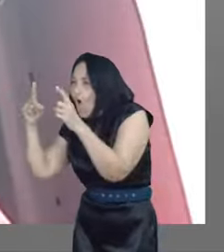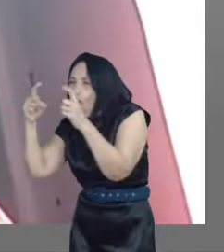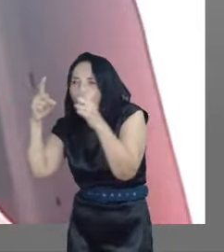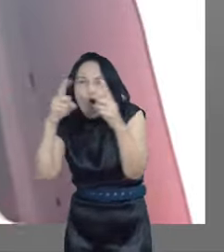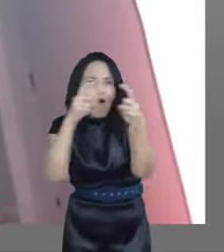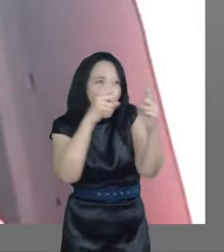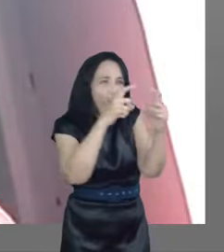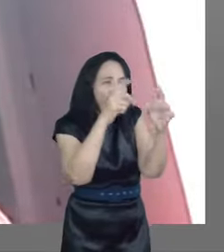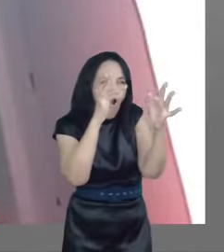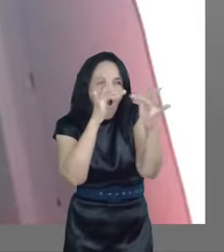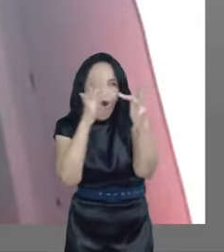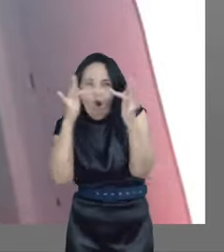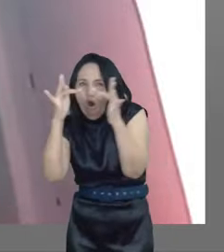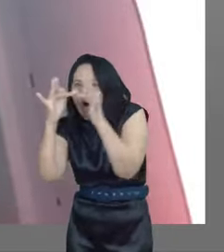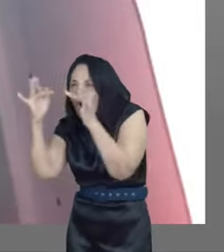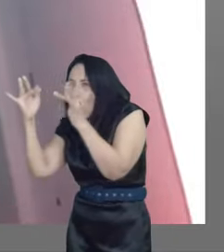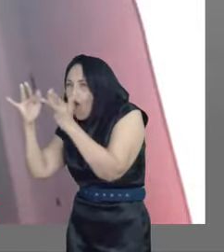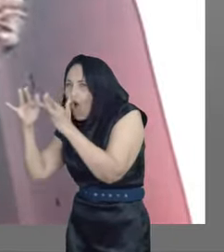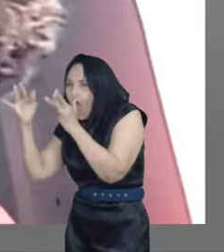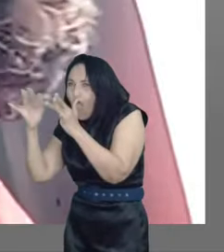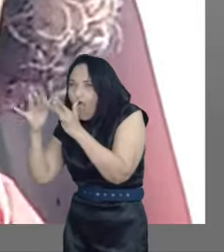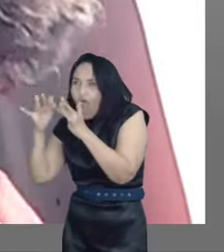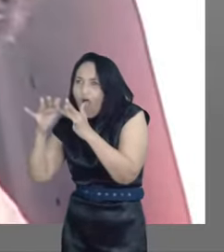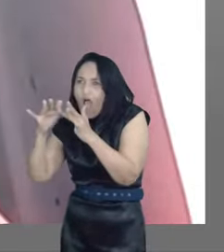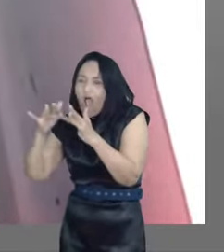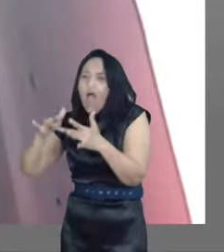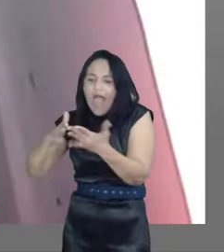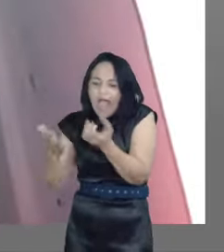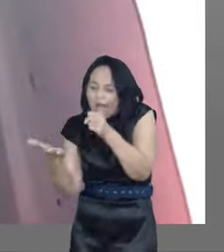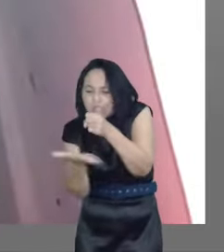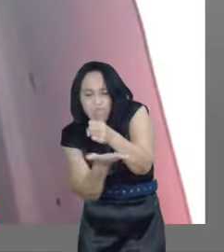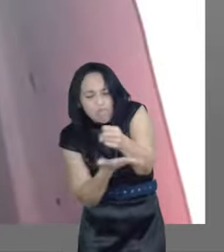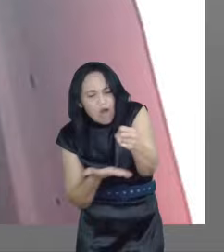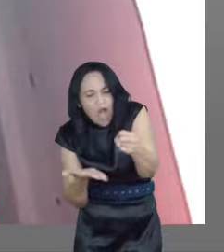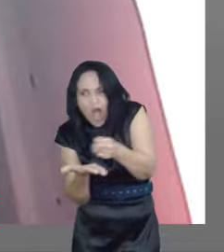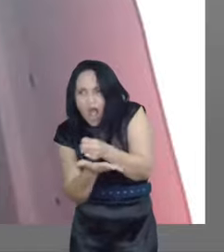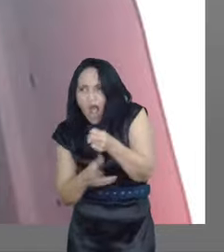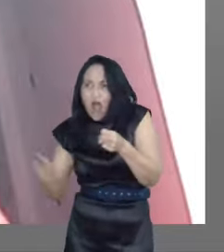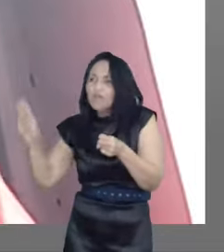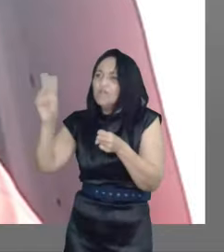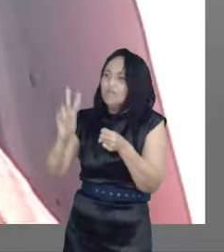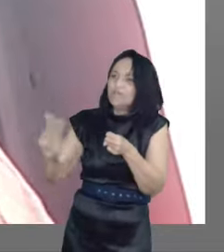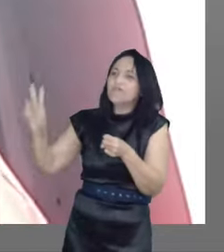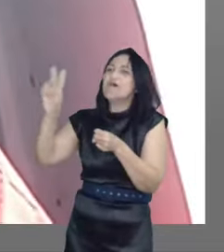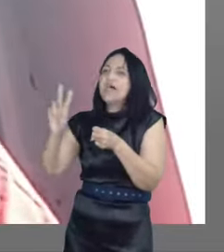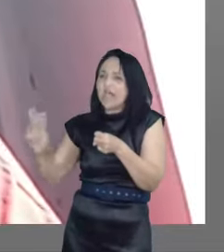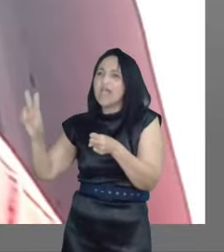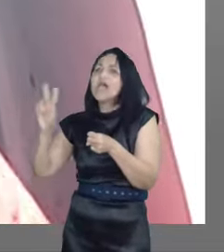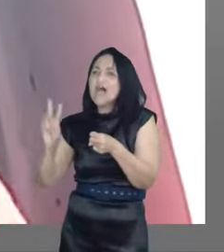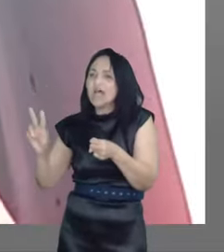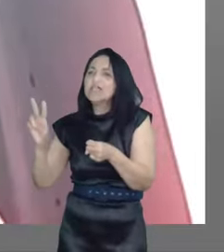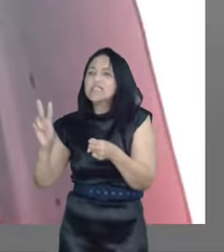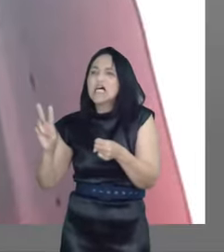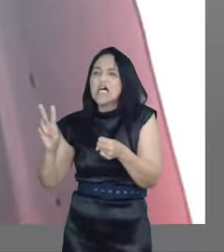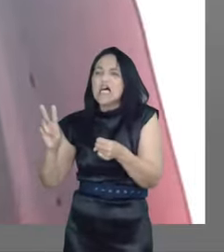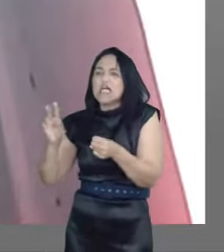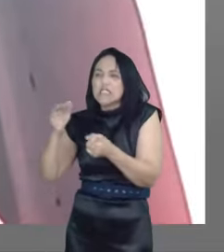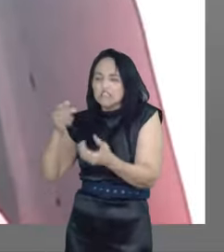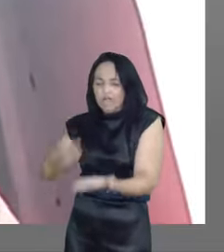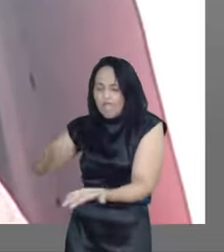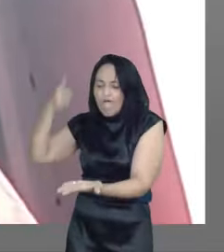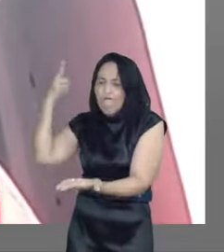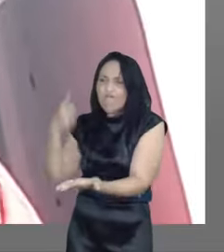quem faz isso é a nossa militante de base, é os nossos vereadores e vereadoras, e isso consolida